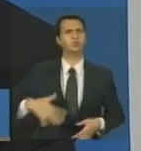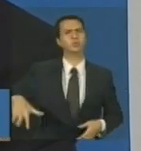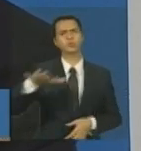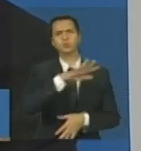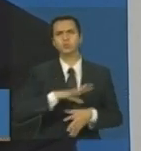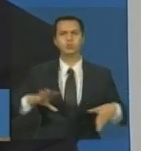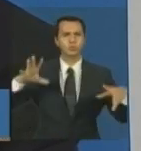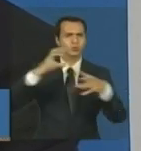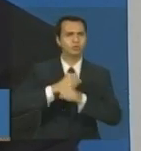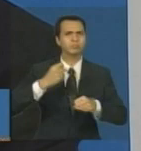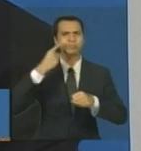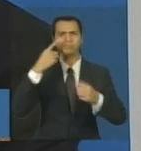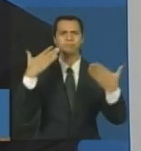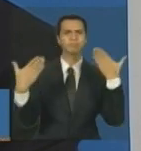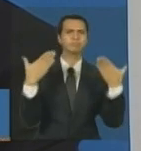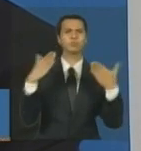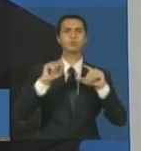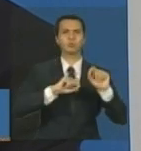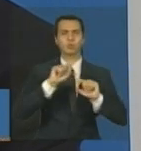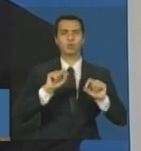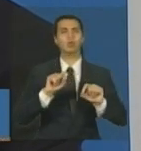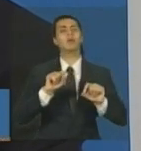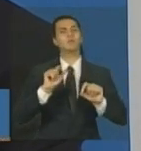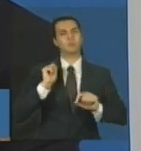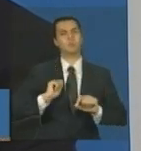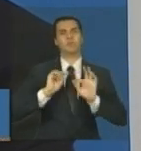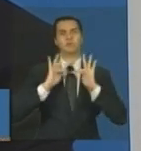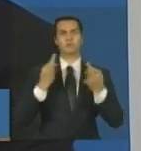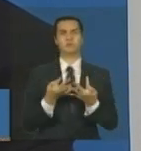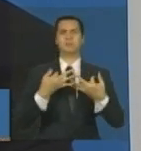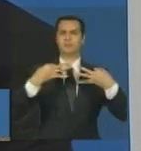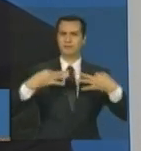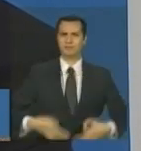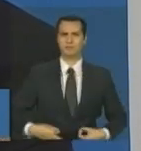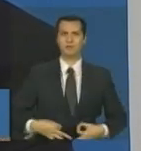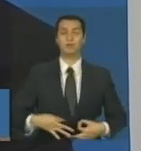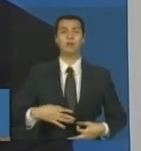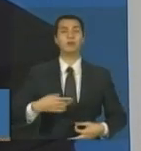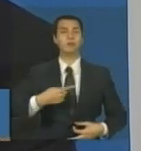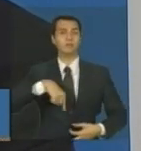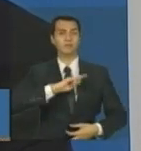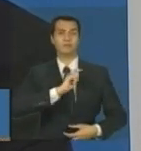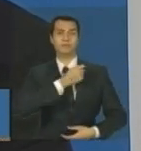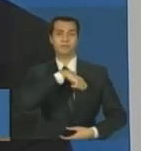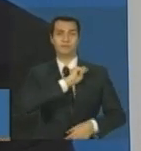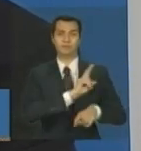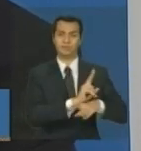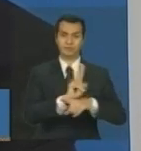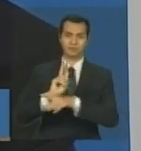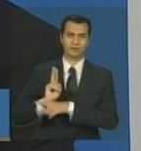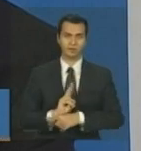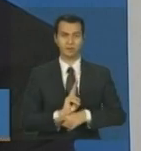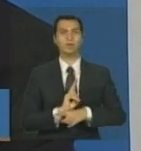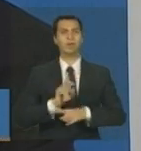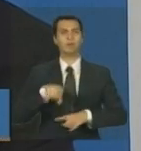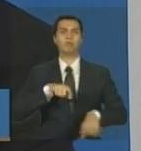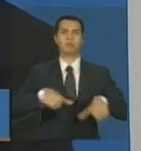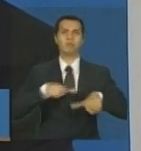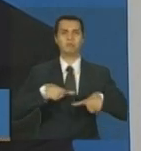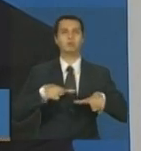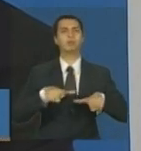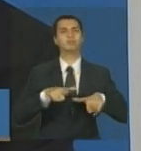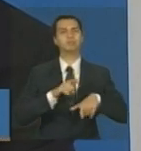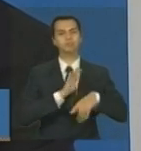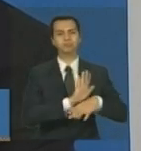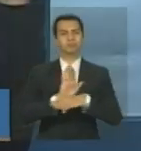bem focalizado. Então, a fiscalização faz parte desse conjunto de atividades da SENARC que permite essa boa focalização do